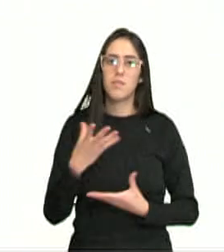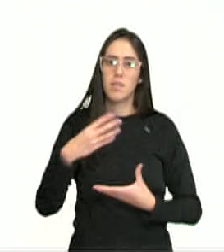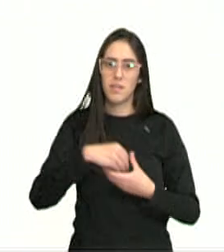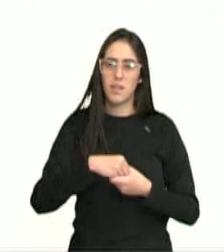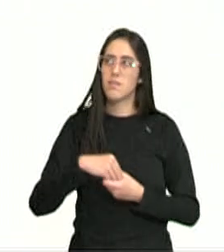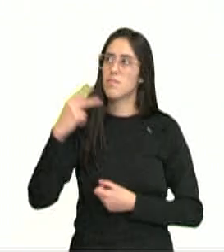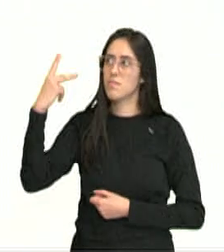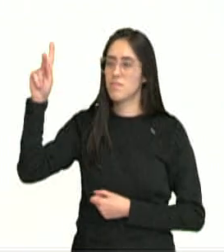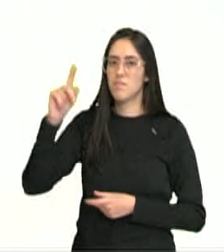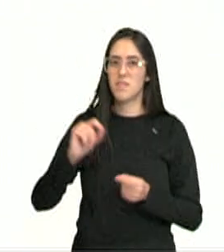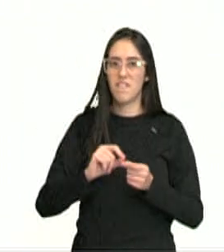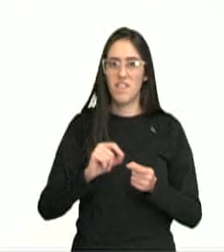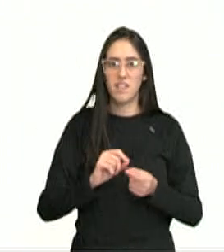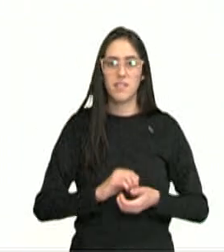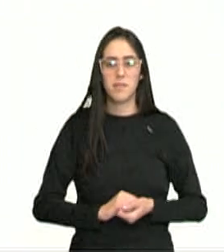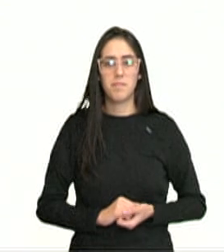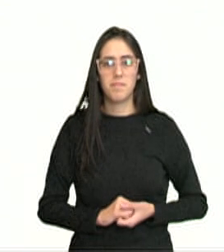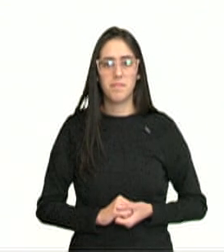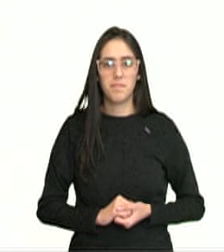equação que o Arrhenius propôs.